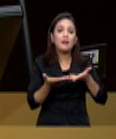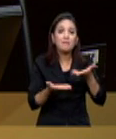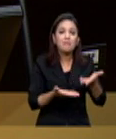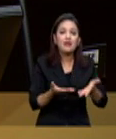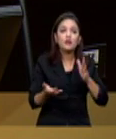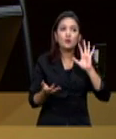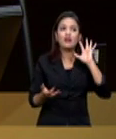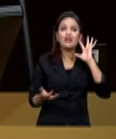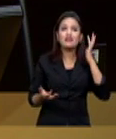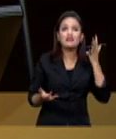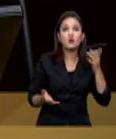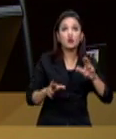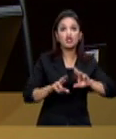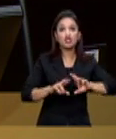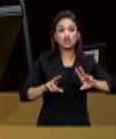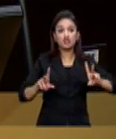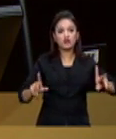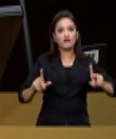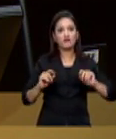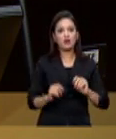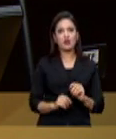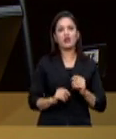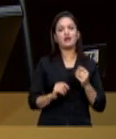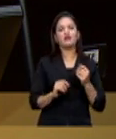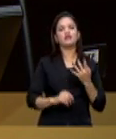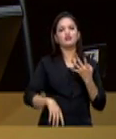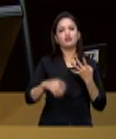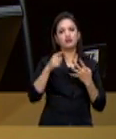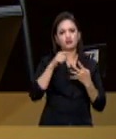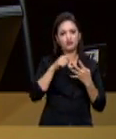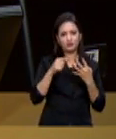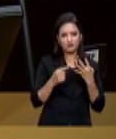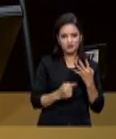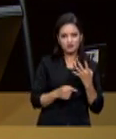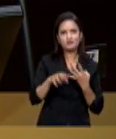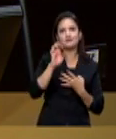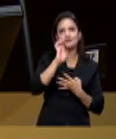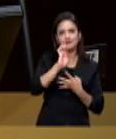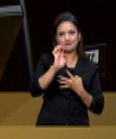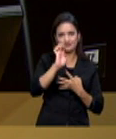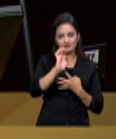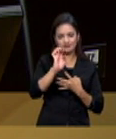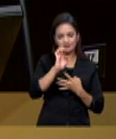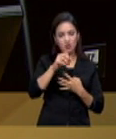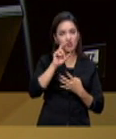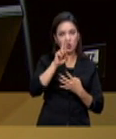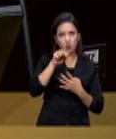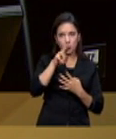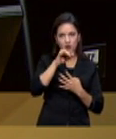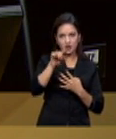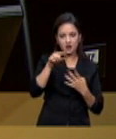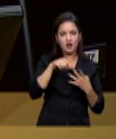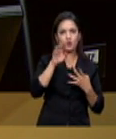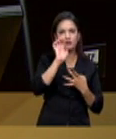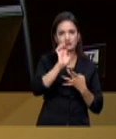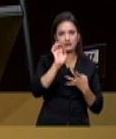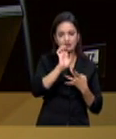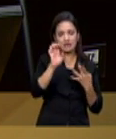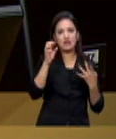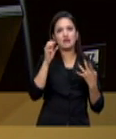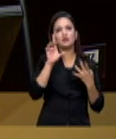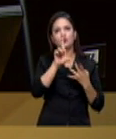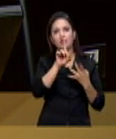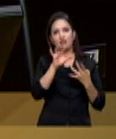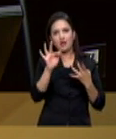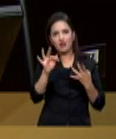parte dos legisladores para fazer a composição federativa. E, neste caso, nós temos, portanto, um